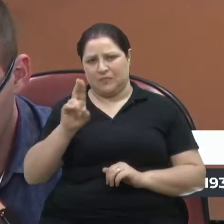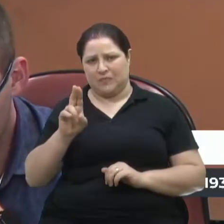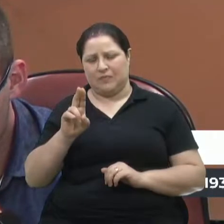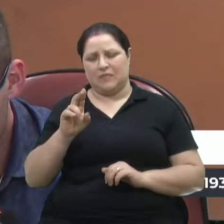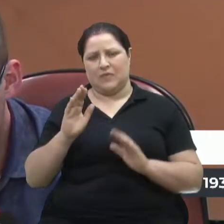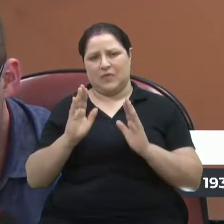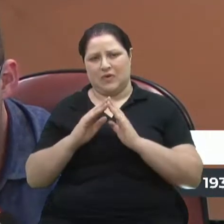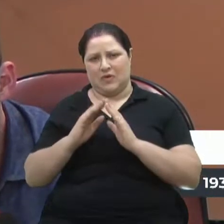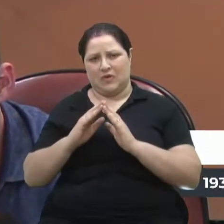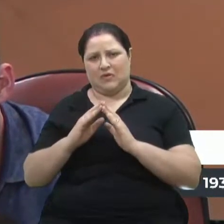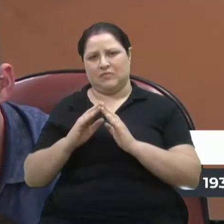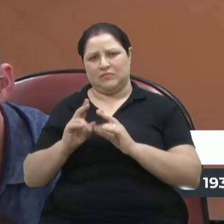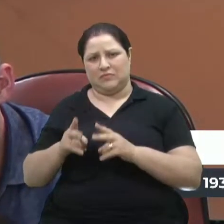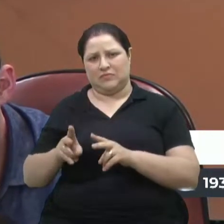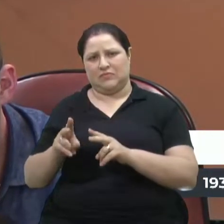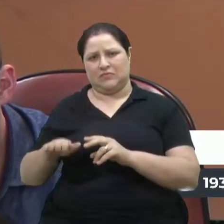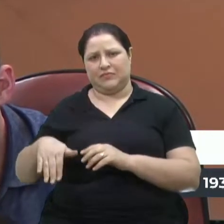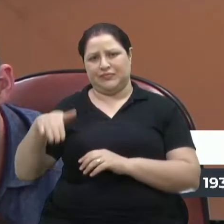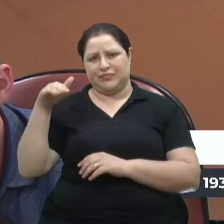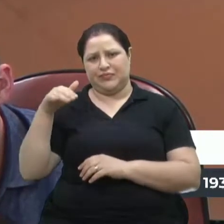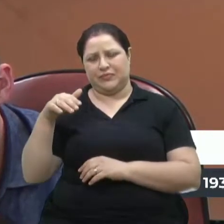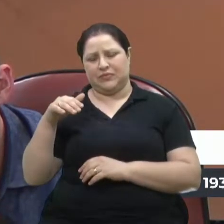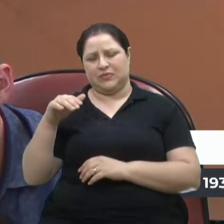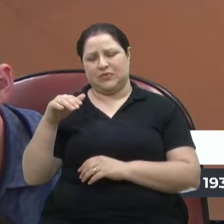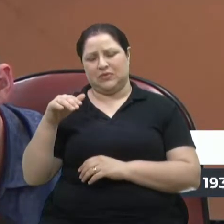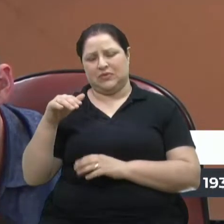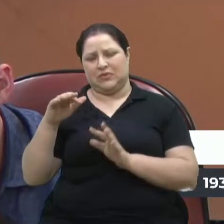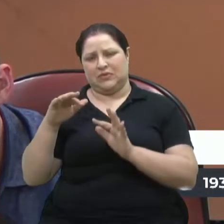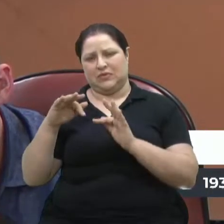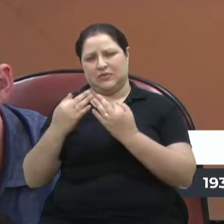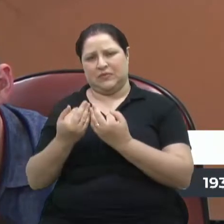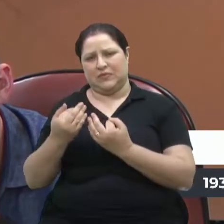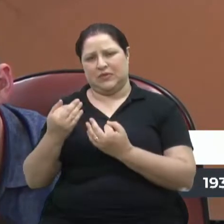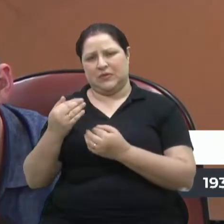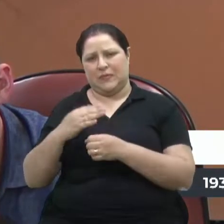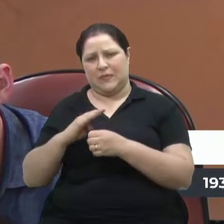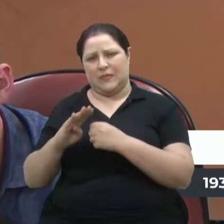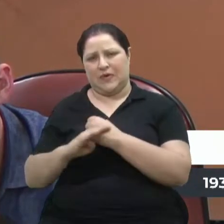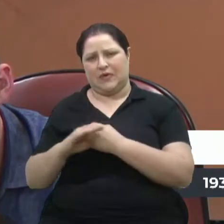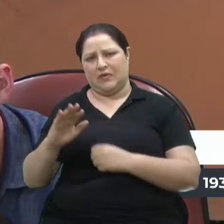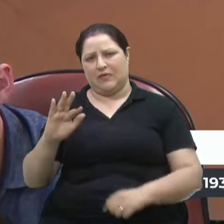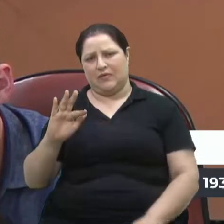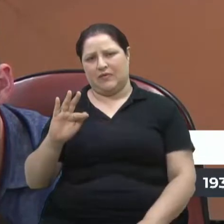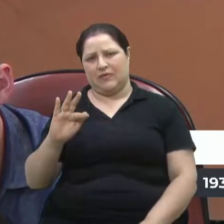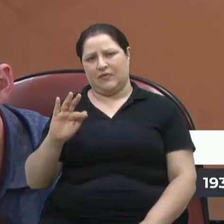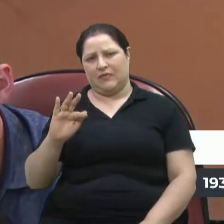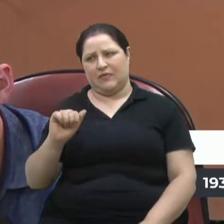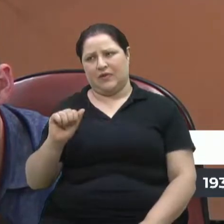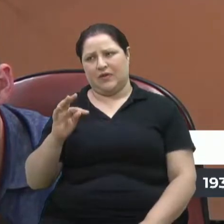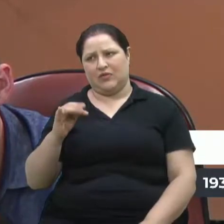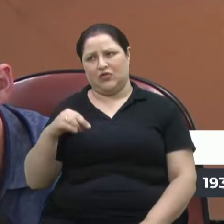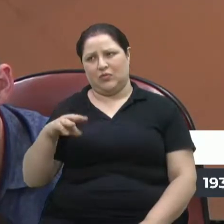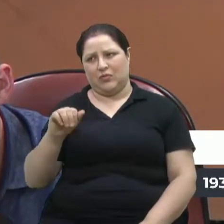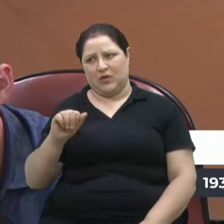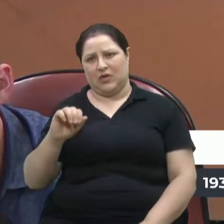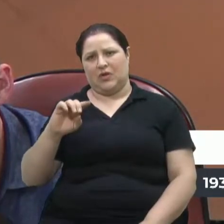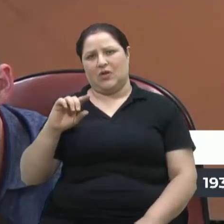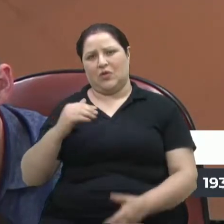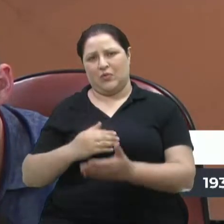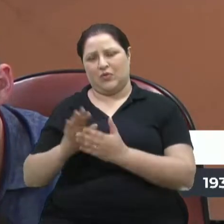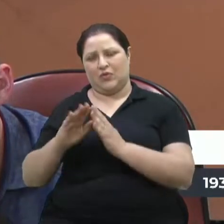foi criado no bairro Fátima, onde os pais e suas famílias moravam. Iniciou os estudos na Escola Municipal Presidente Castelo Branco, depois o